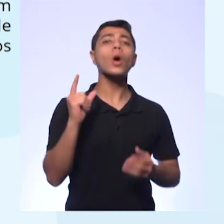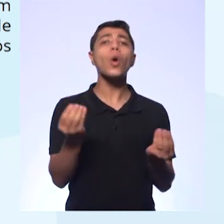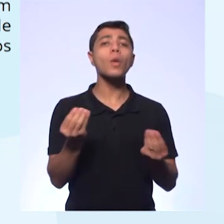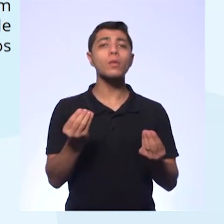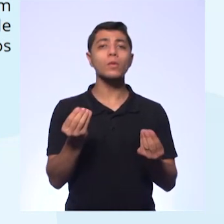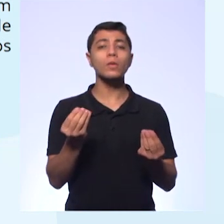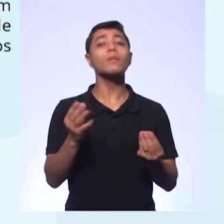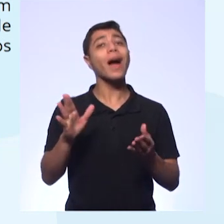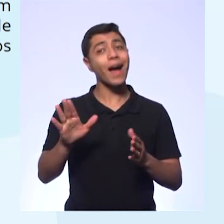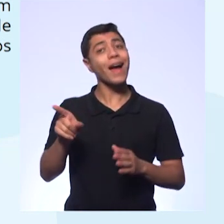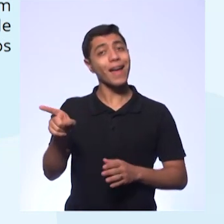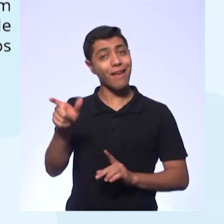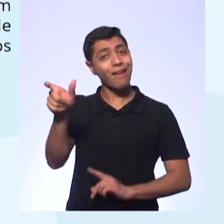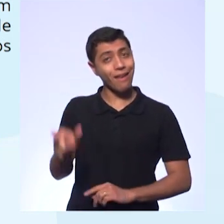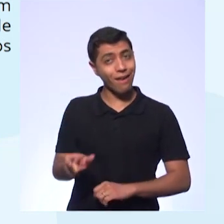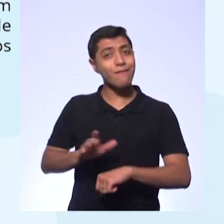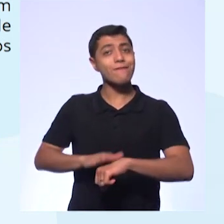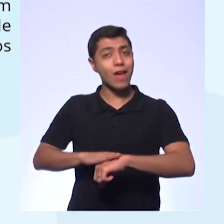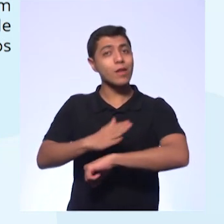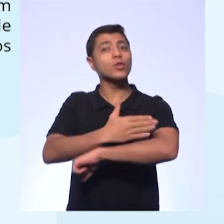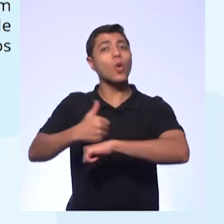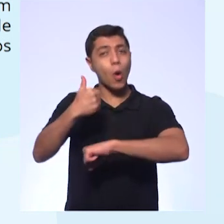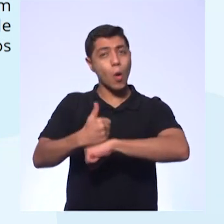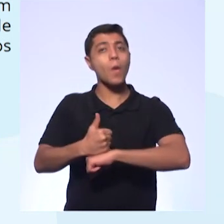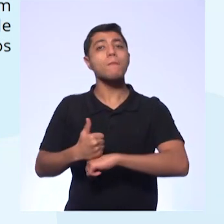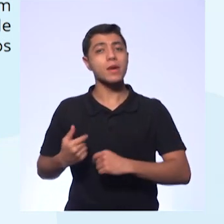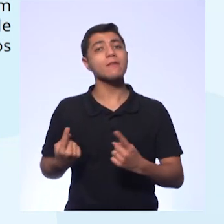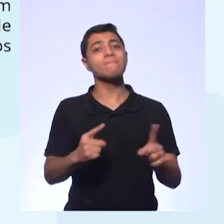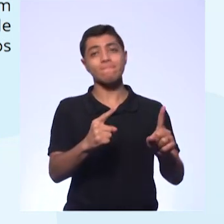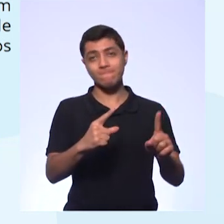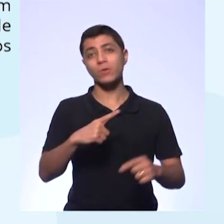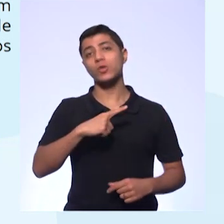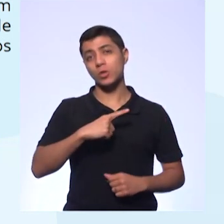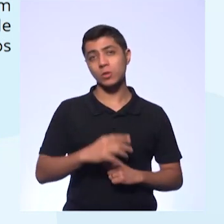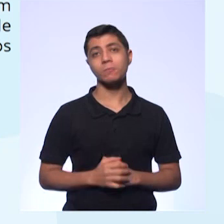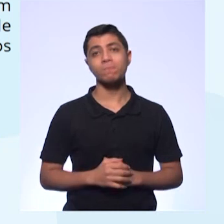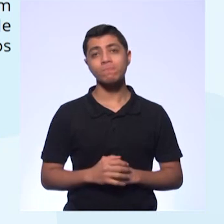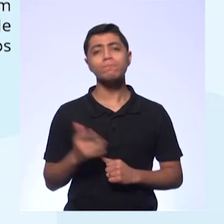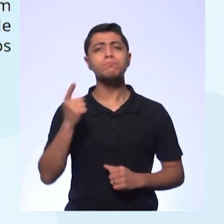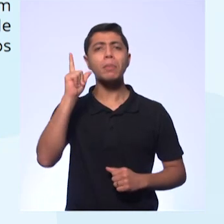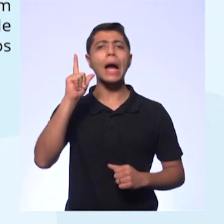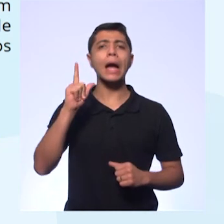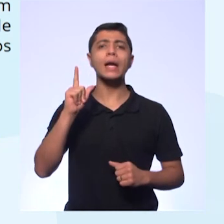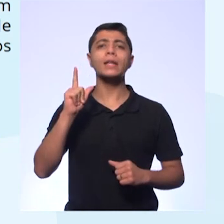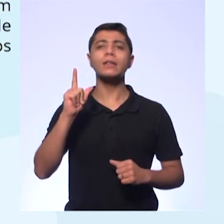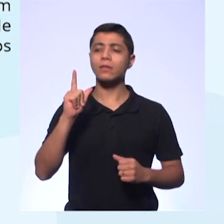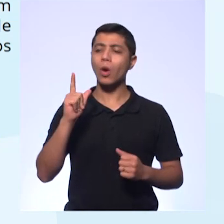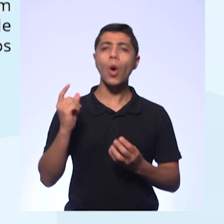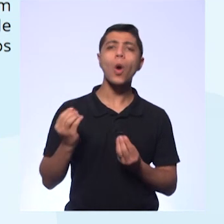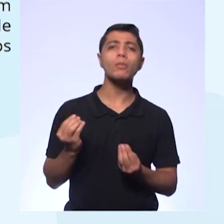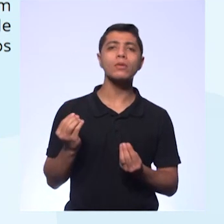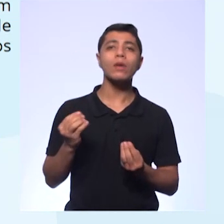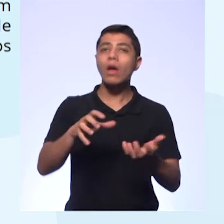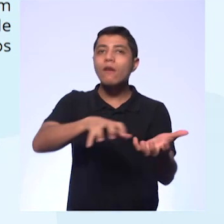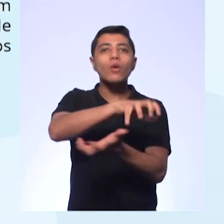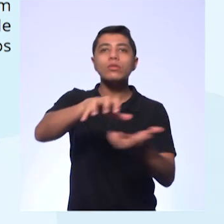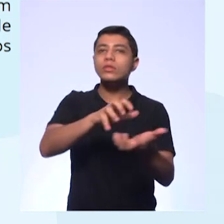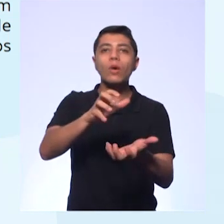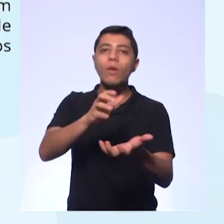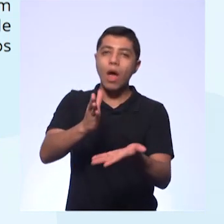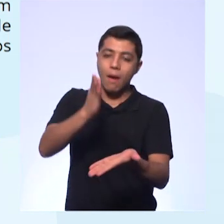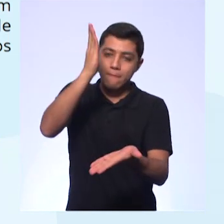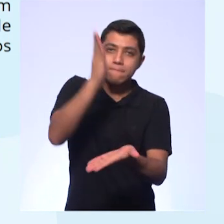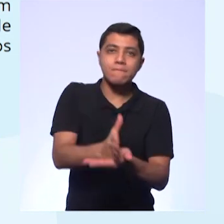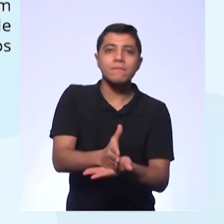golpe, mas ele conseguiu executar, chegou ao poder, colocou fim na Revolução. Qual razão fez com que o